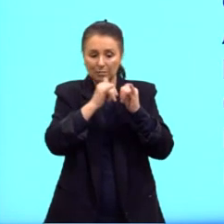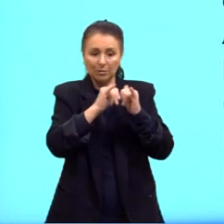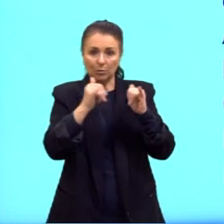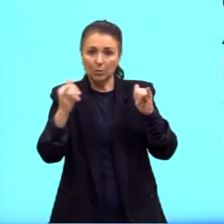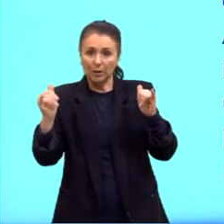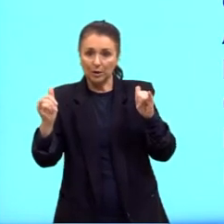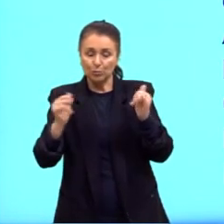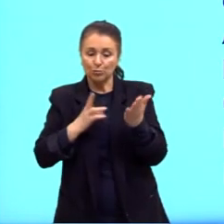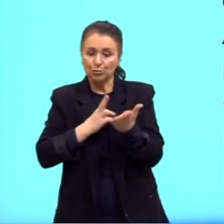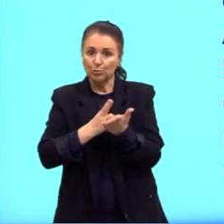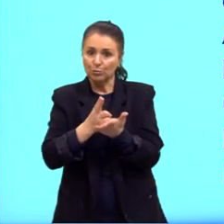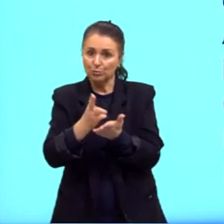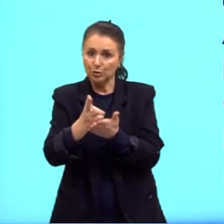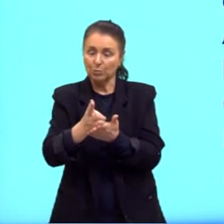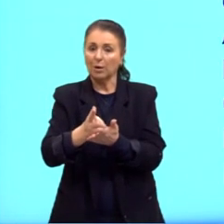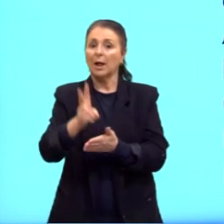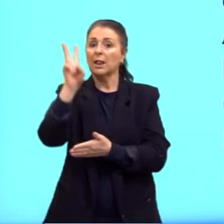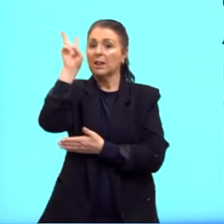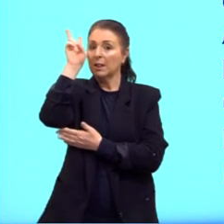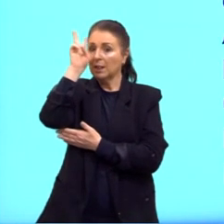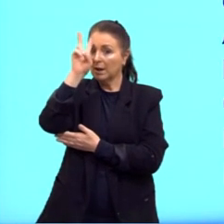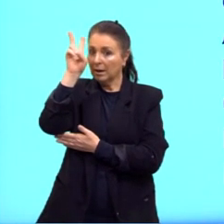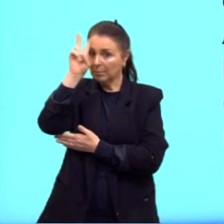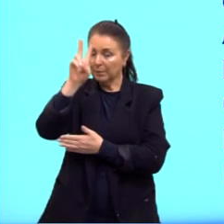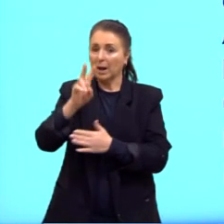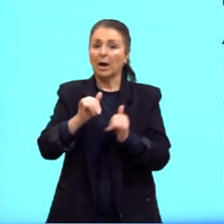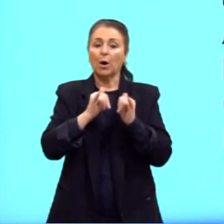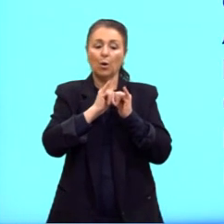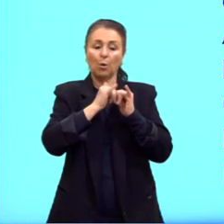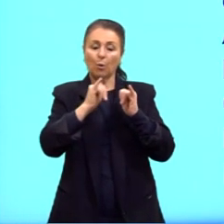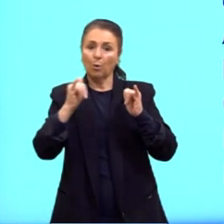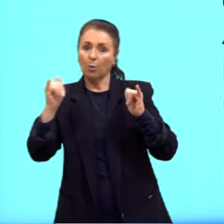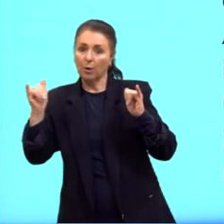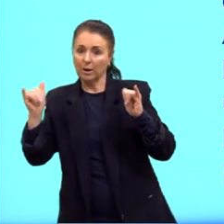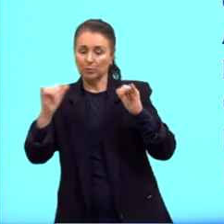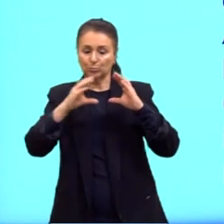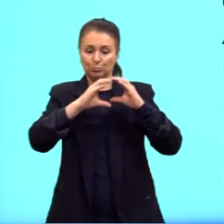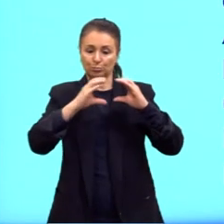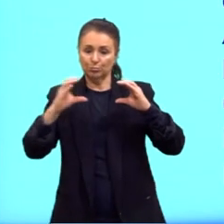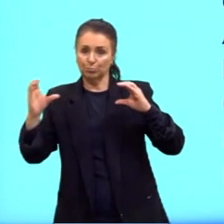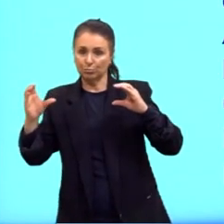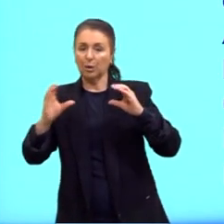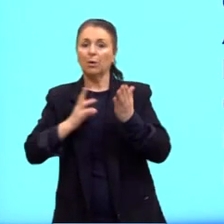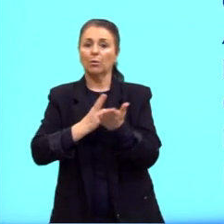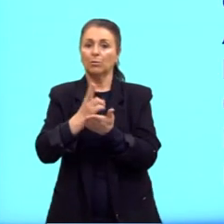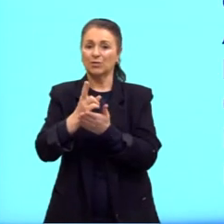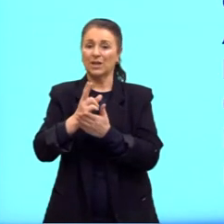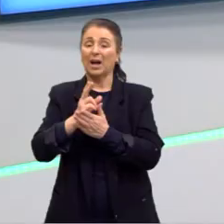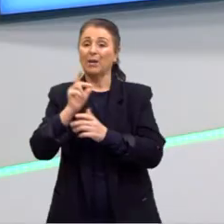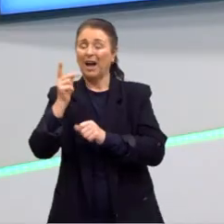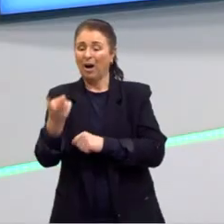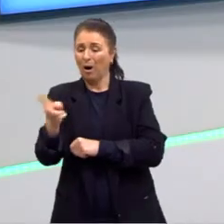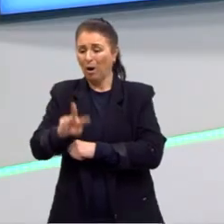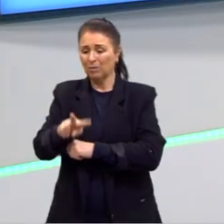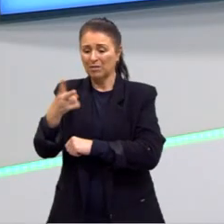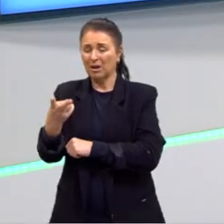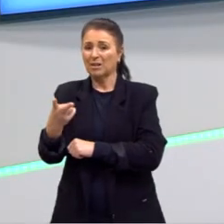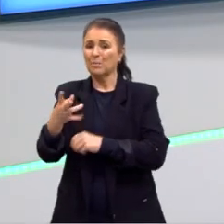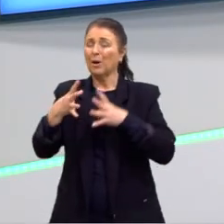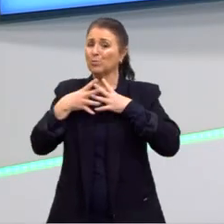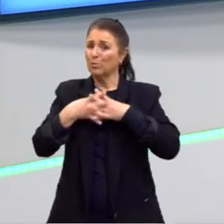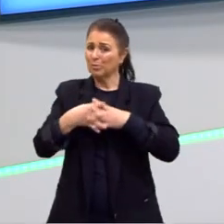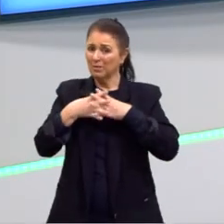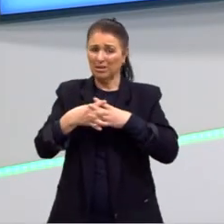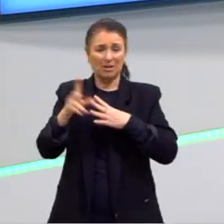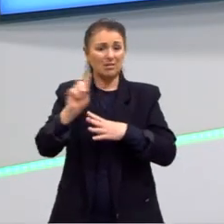contínua então lembrem que o Enem Ele sempre vai focar na corrente continuar tá a outra nada é muito mais complicado não é a nível